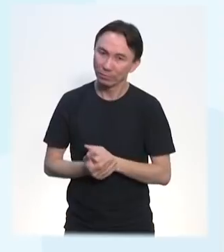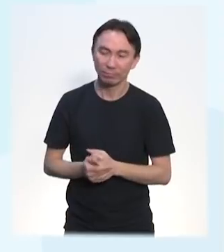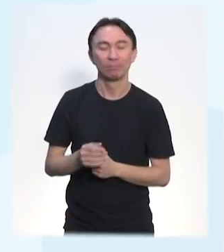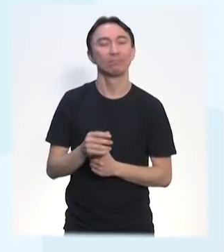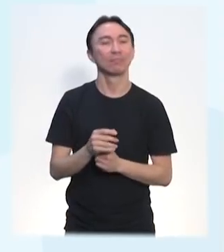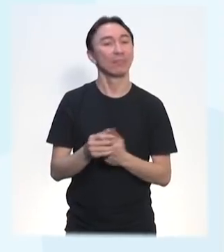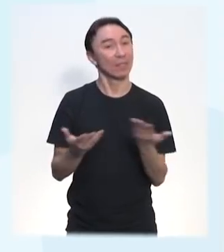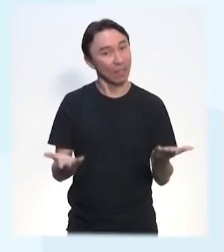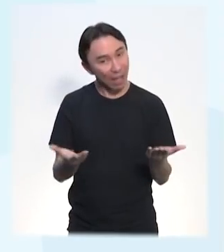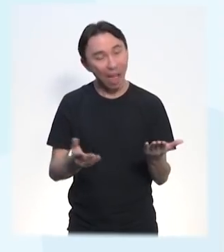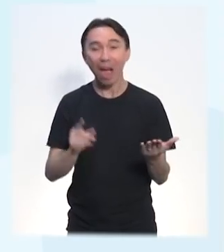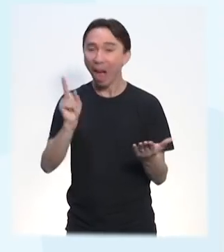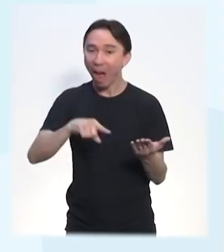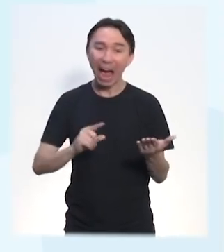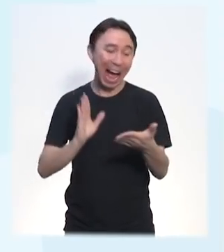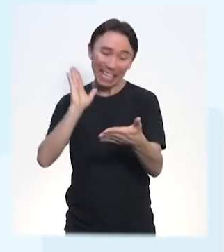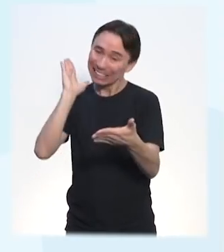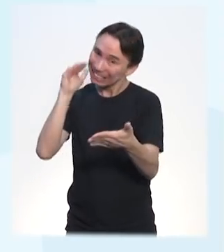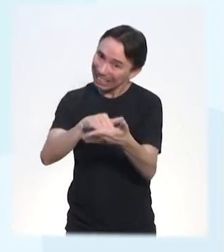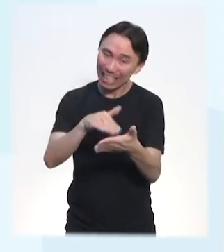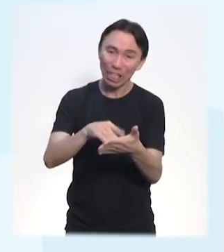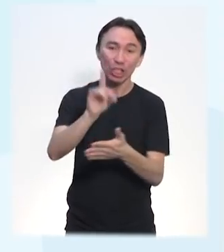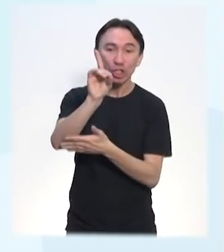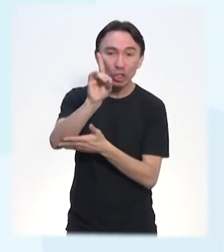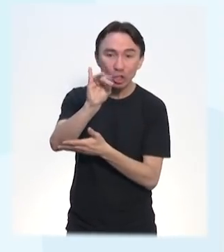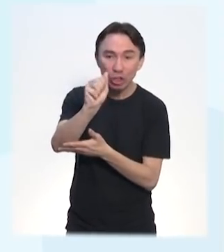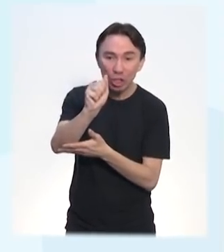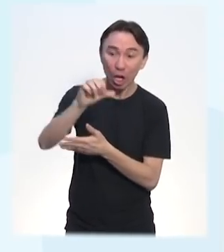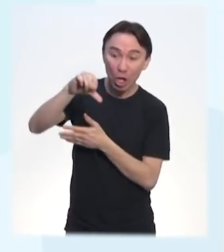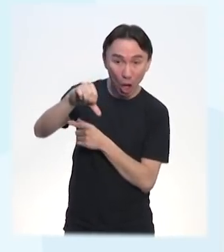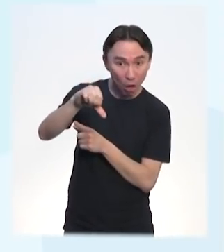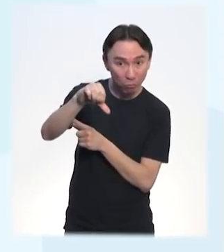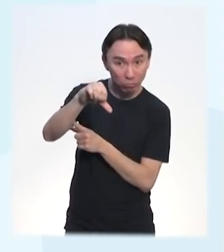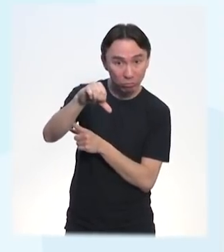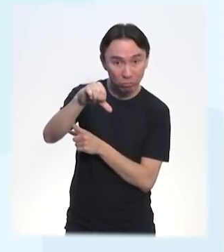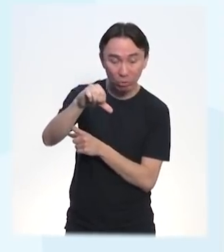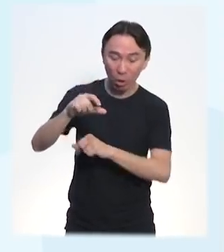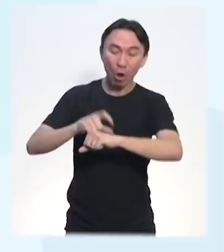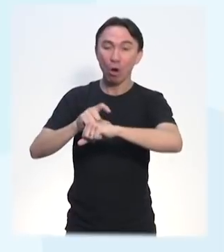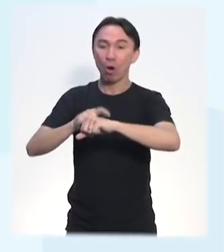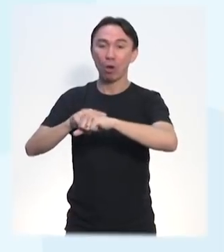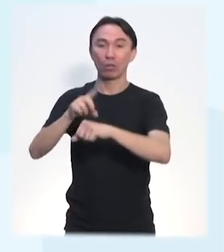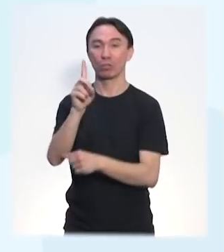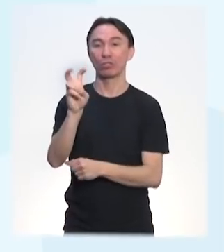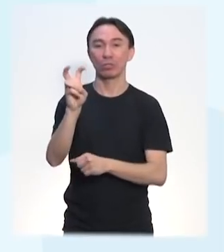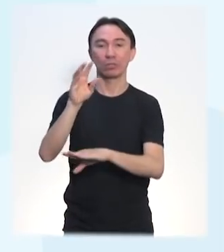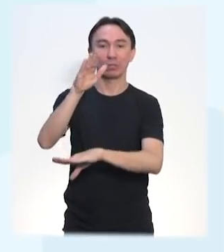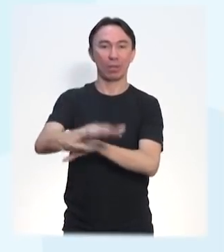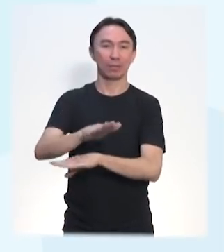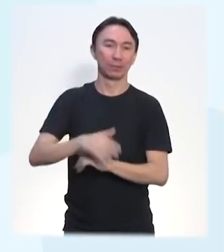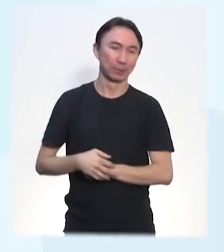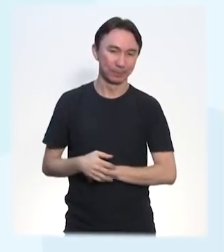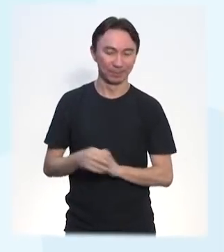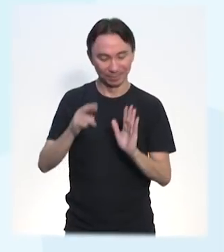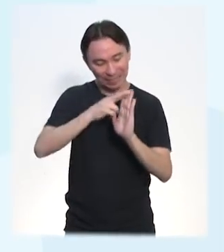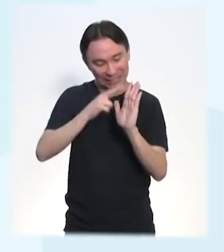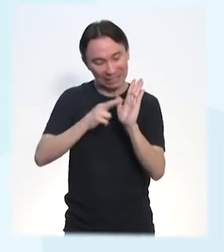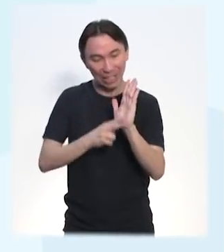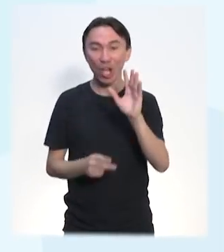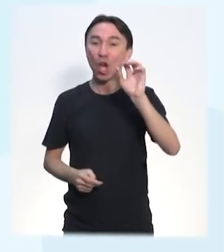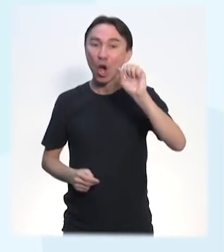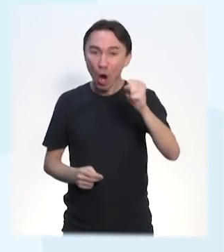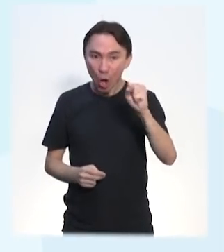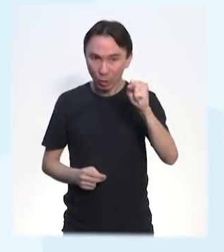que é até o dia 9, às 15 horas, né? E aí, no item 8, é de responsabilidade, então, do professor